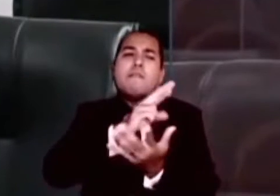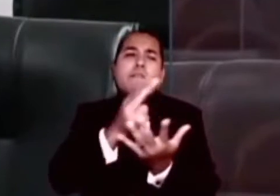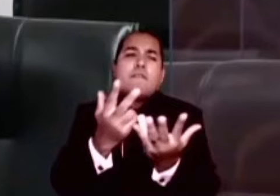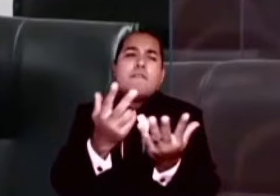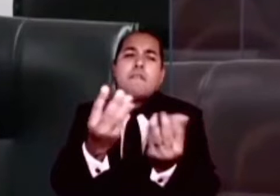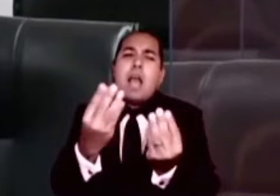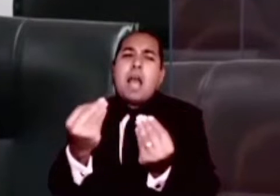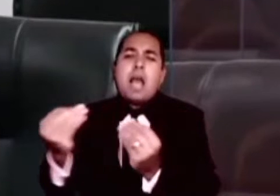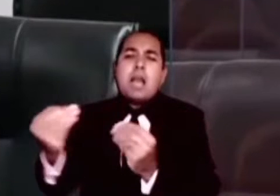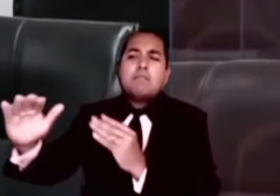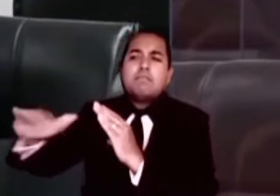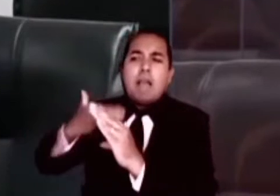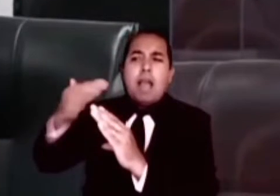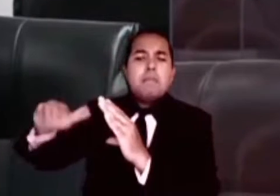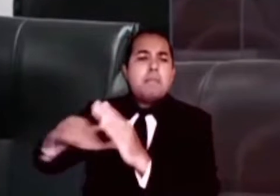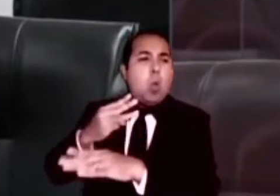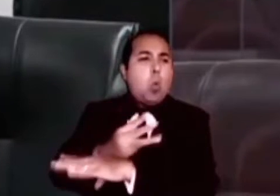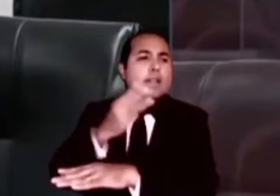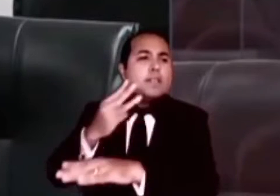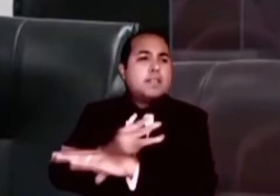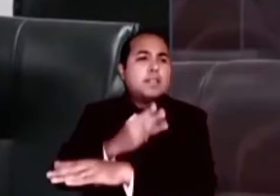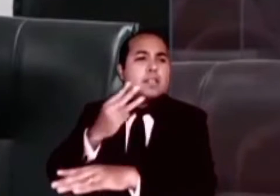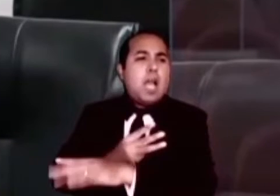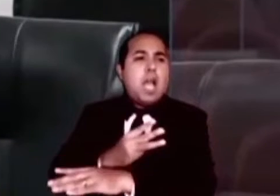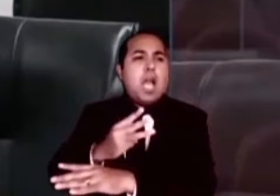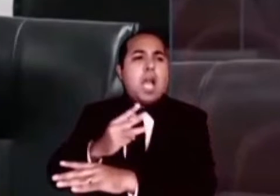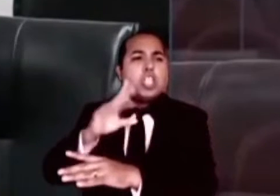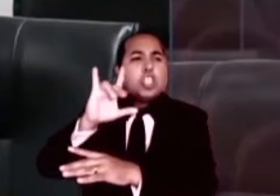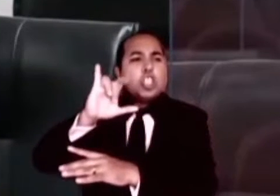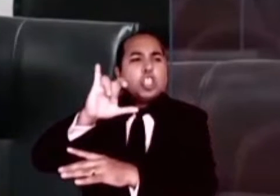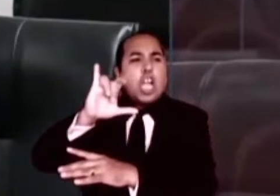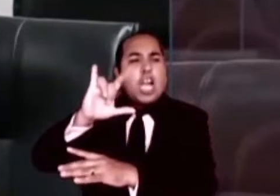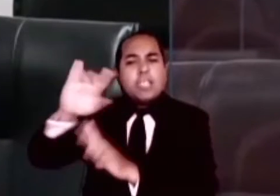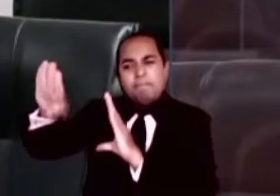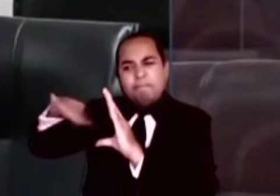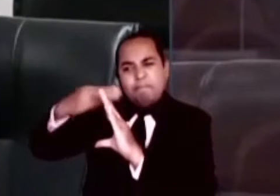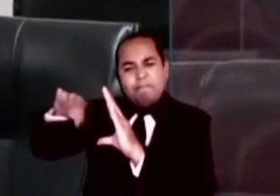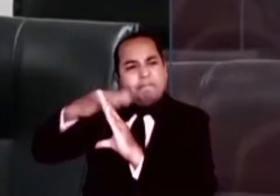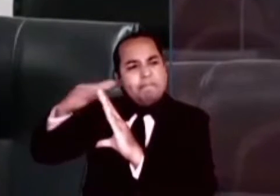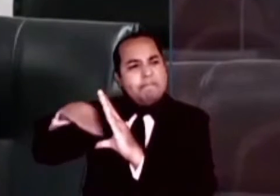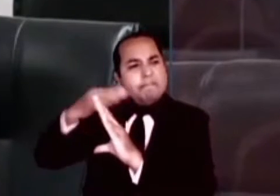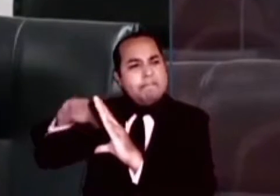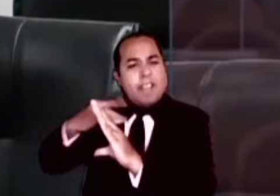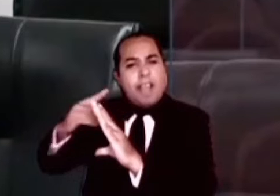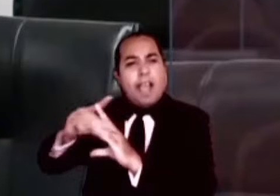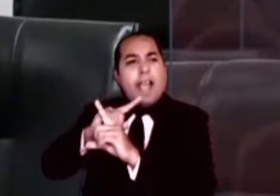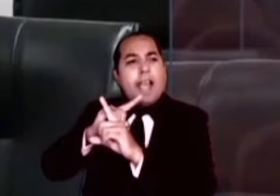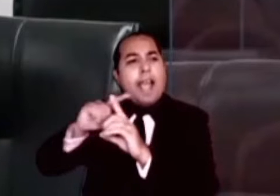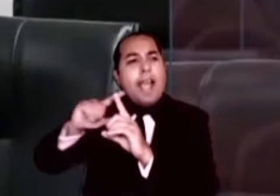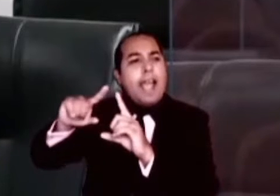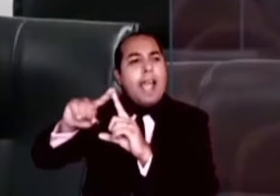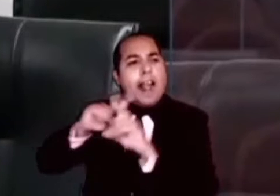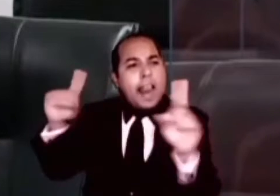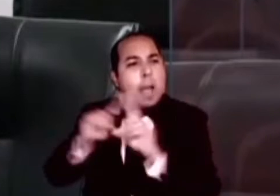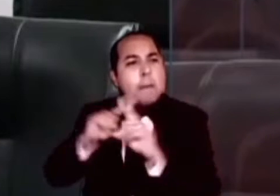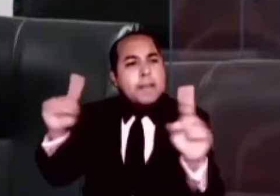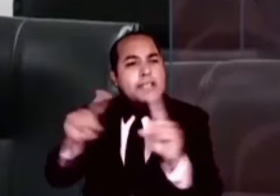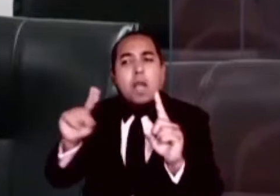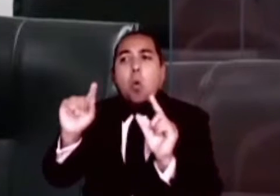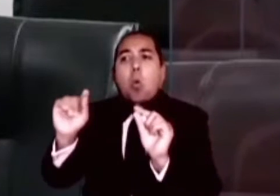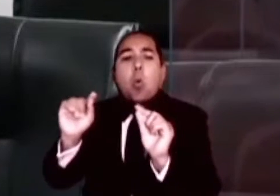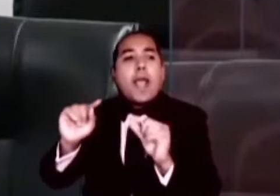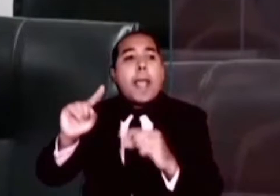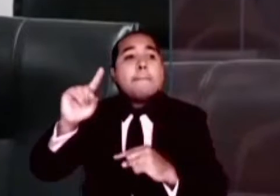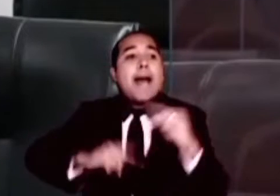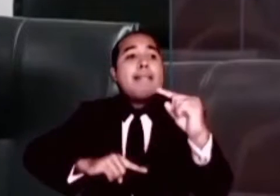por WhatsApp, pelo direct do nosso Instagram, com respeito ao material que é necessário para os diabéticos, que está